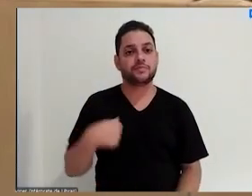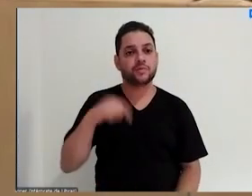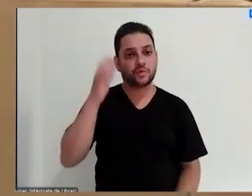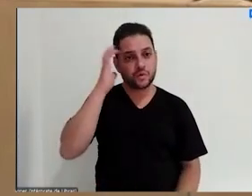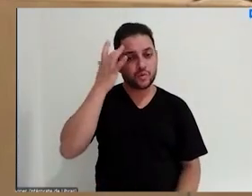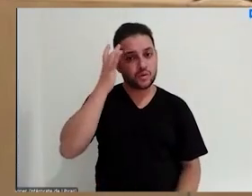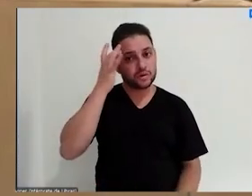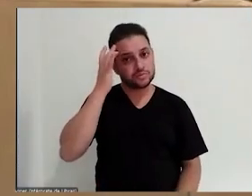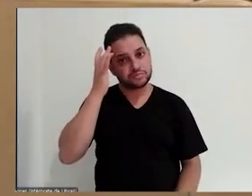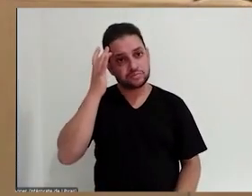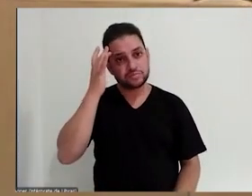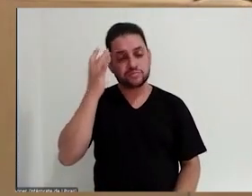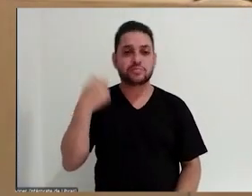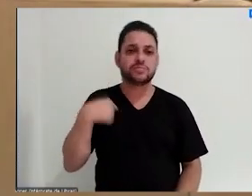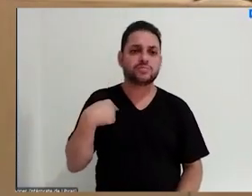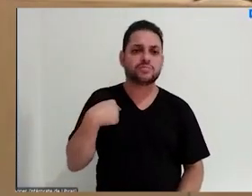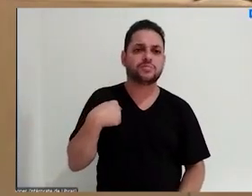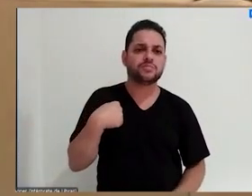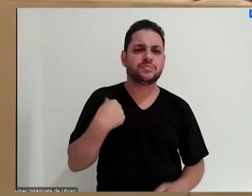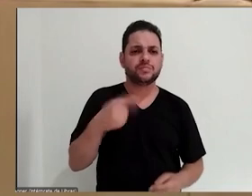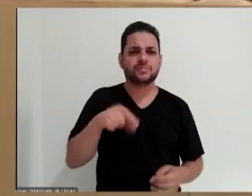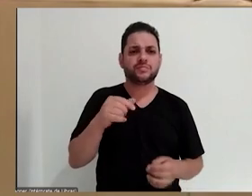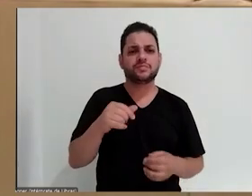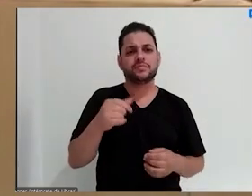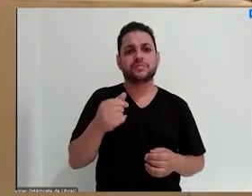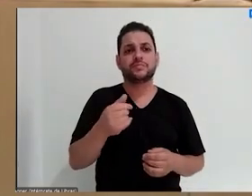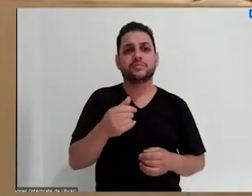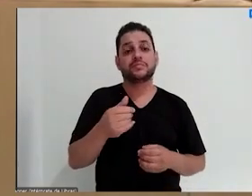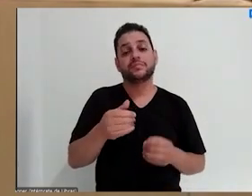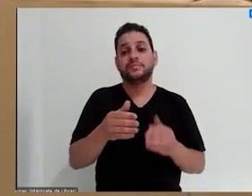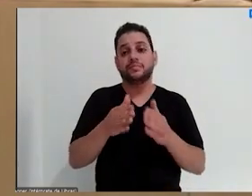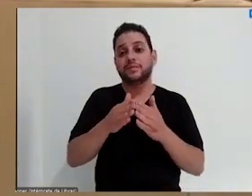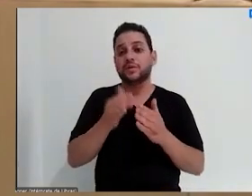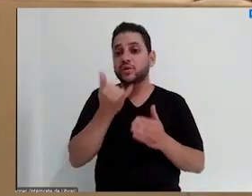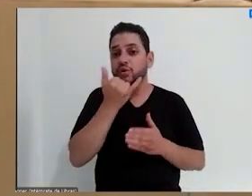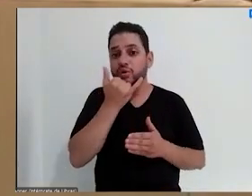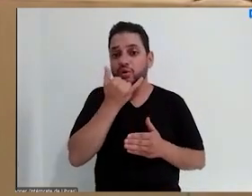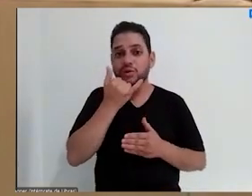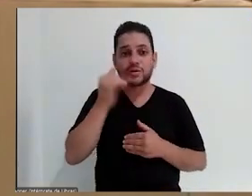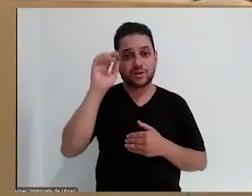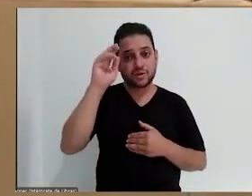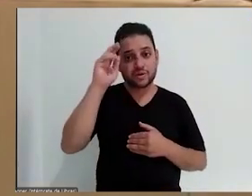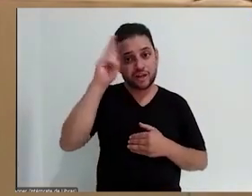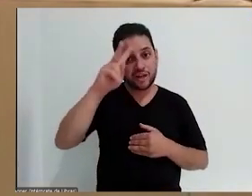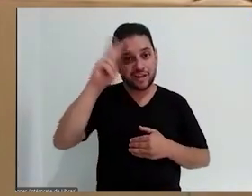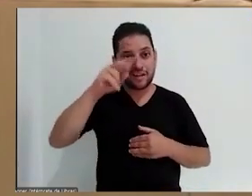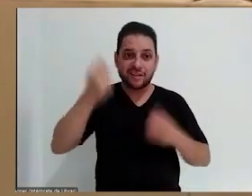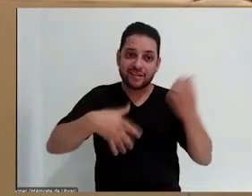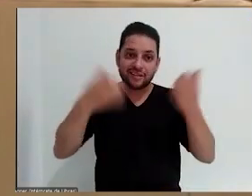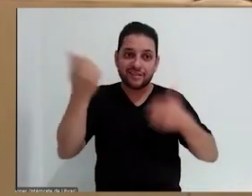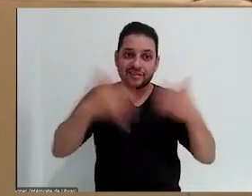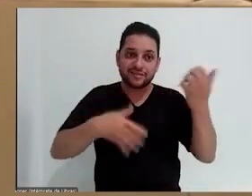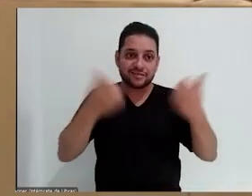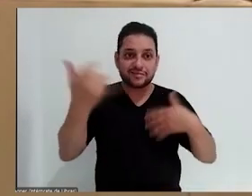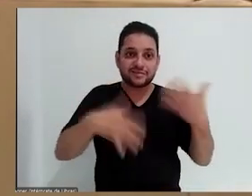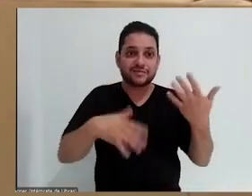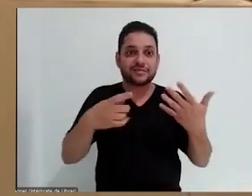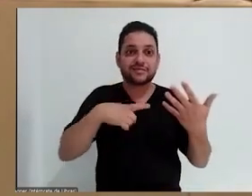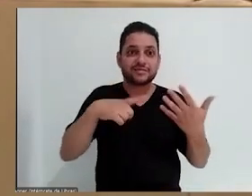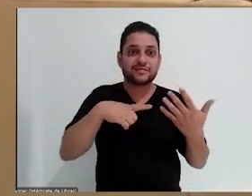né? Eu até peço desculpas por contar essas histórias todas, né? Na verdade, eu tenho essa ideia de repartir, né? Não é de,